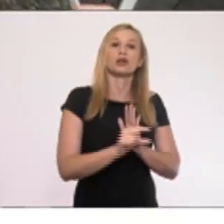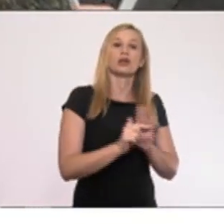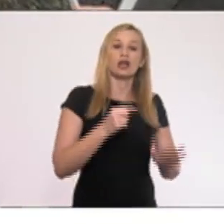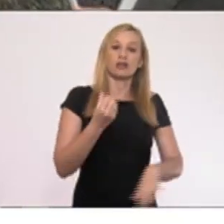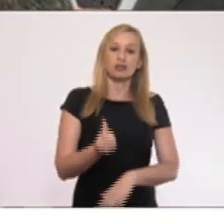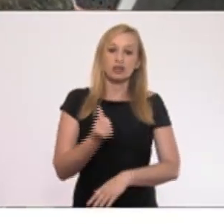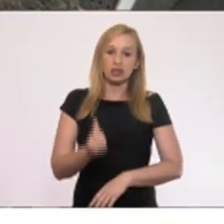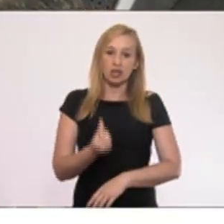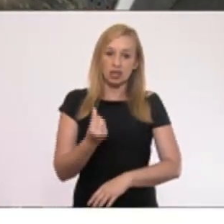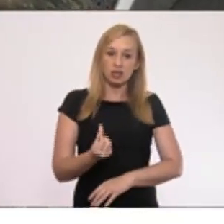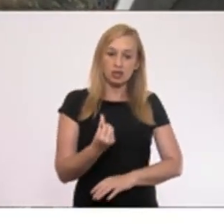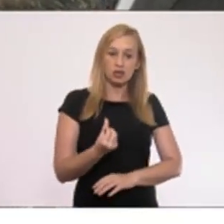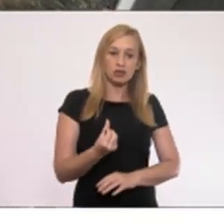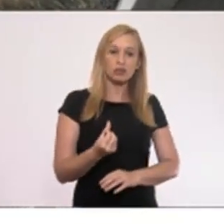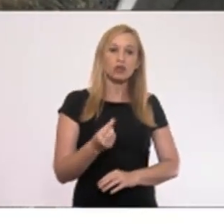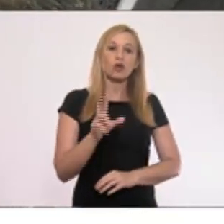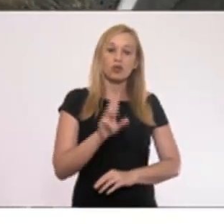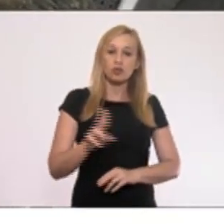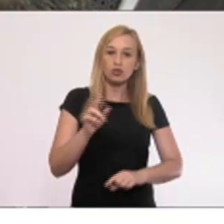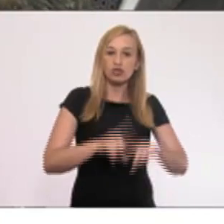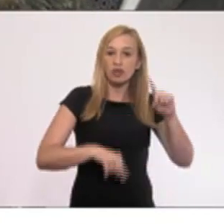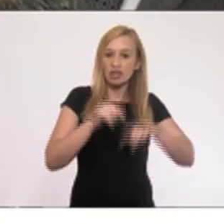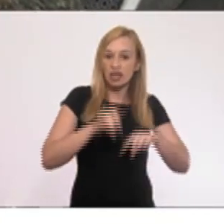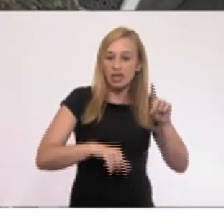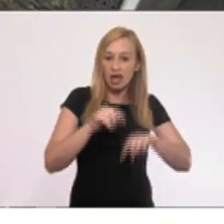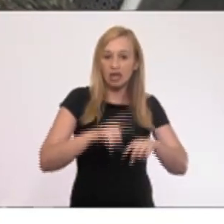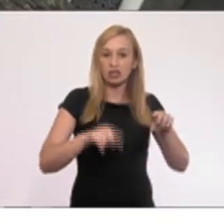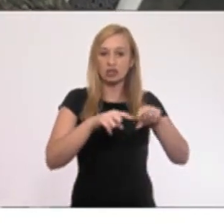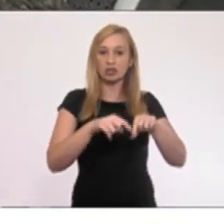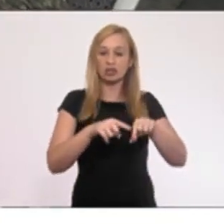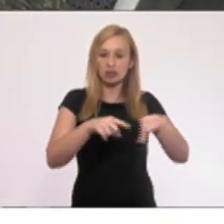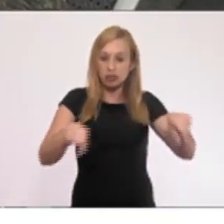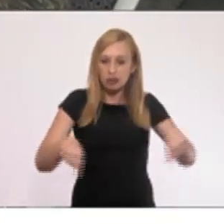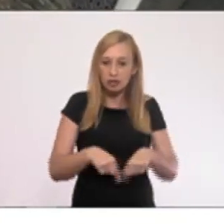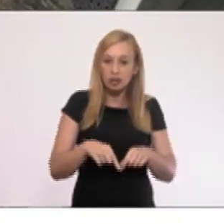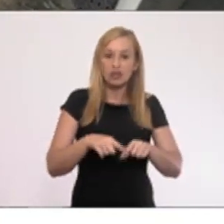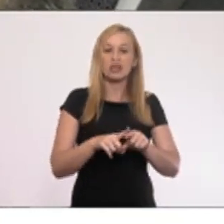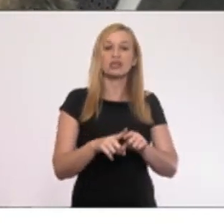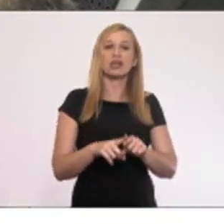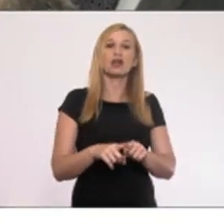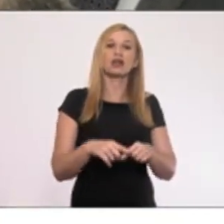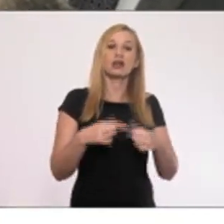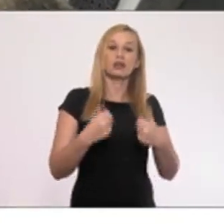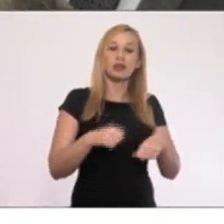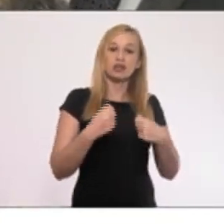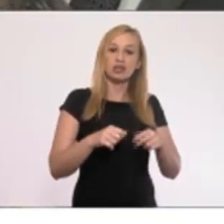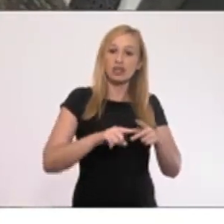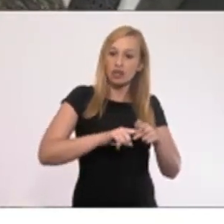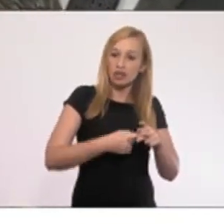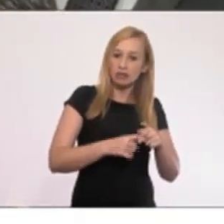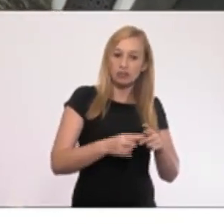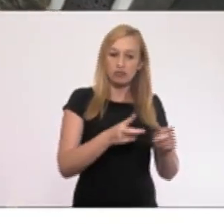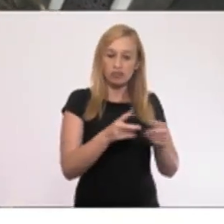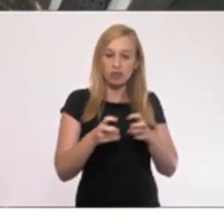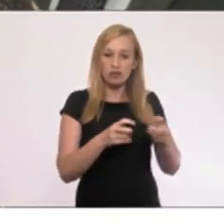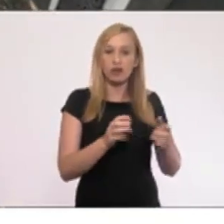Os equipamentos das salas de treinamento dos condomínios edilícios deverão contar com a manutenção periódica. Artigo